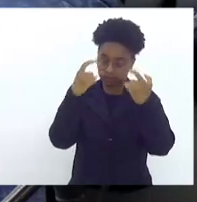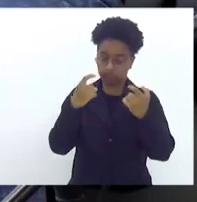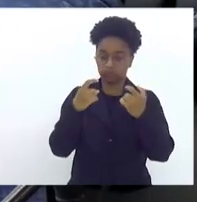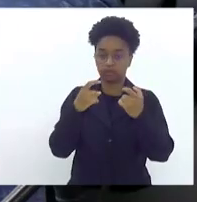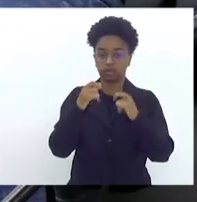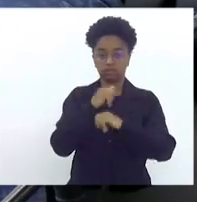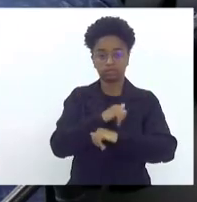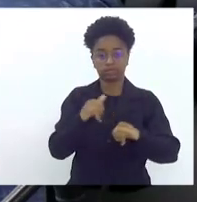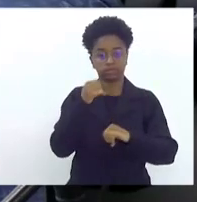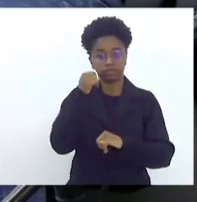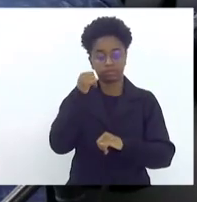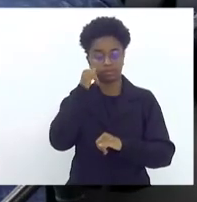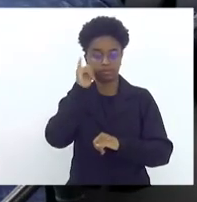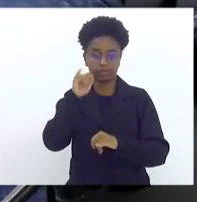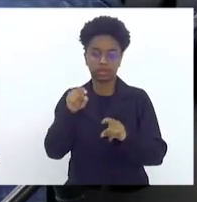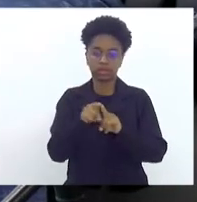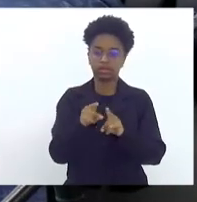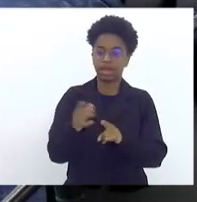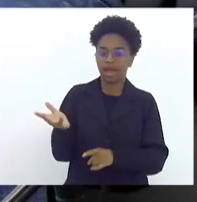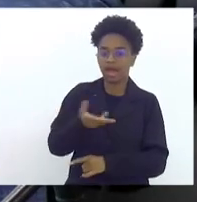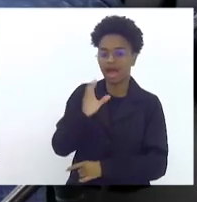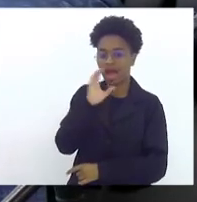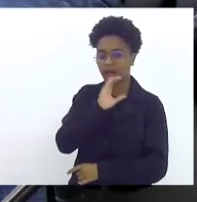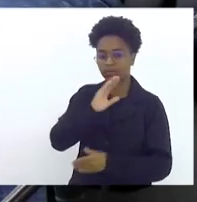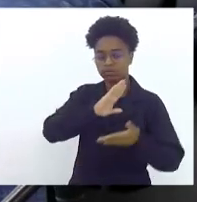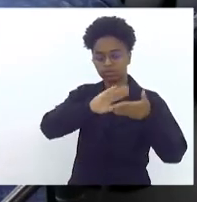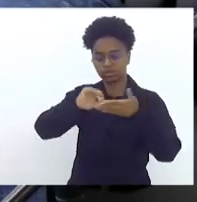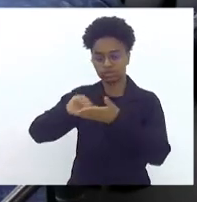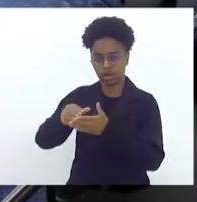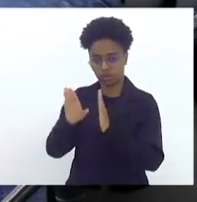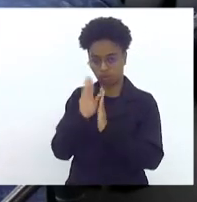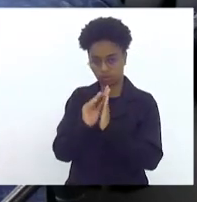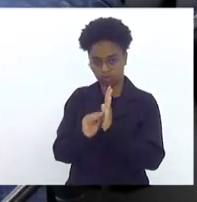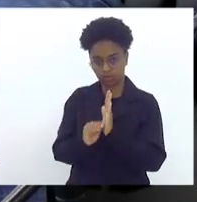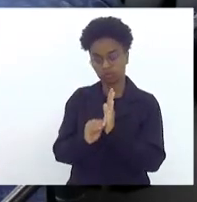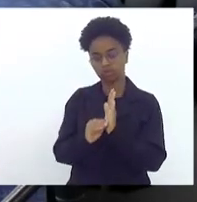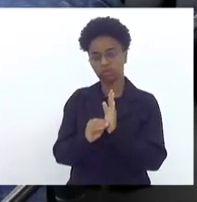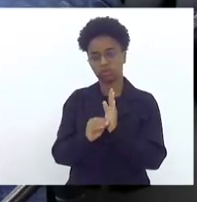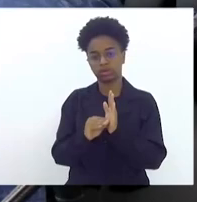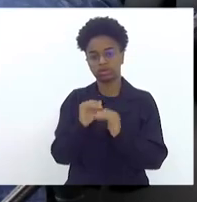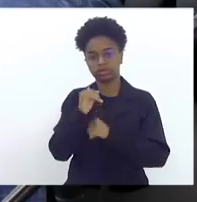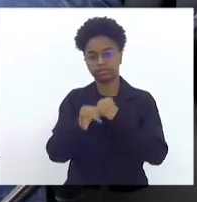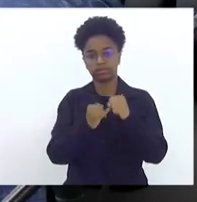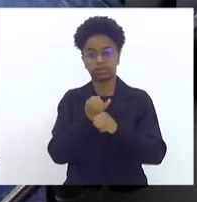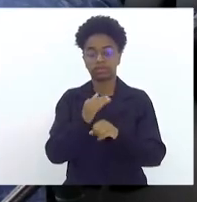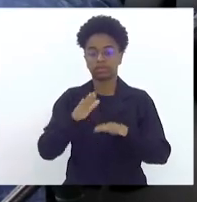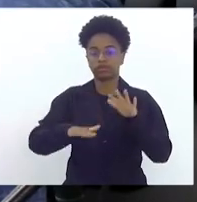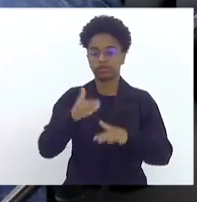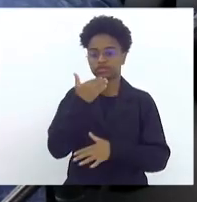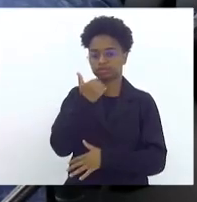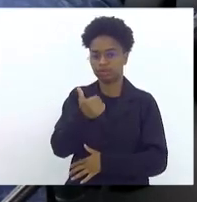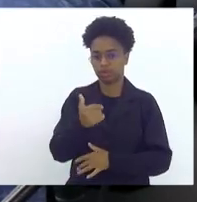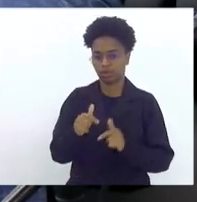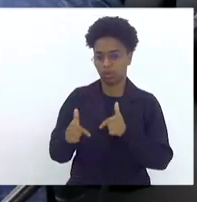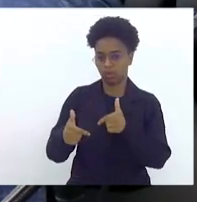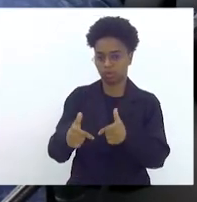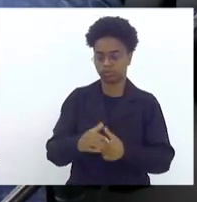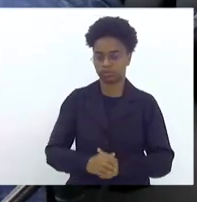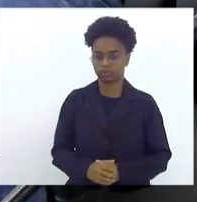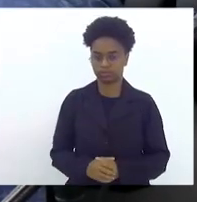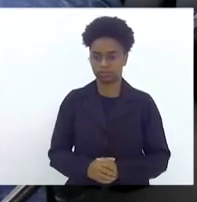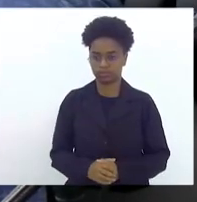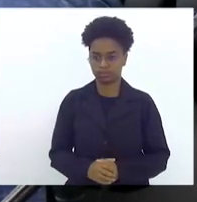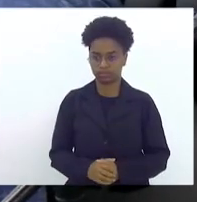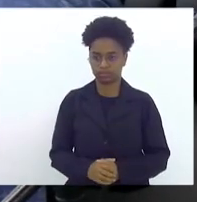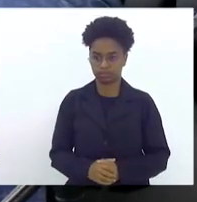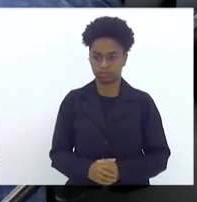essa forma de se remover o conteúdo nocivo na internet talvez com mais eficaz Essas foram